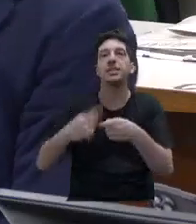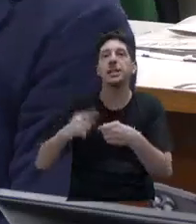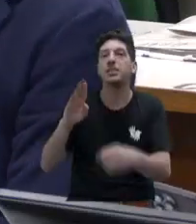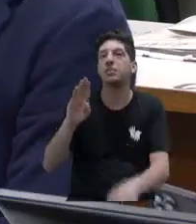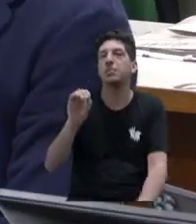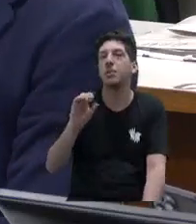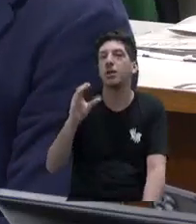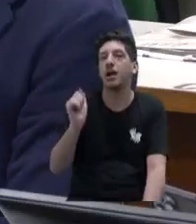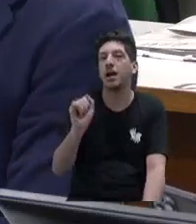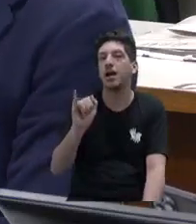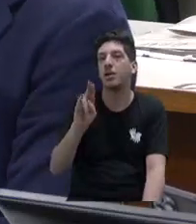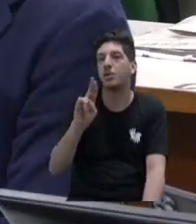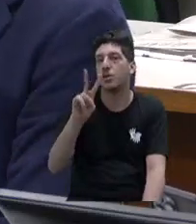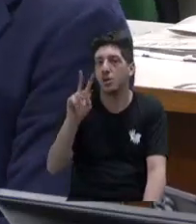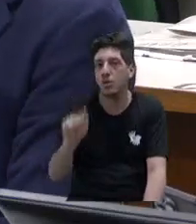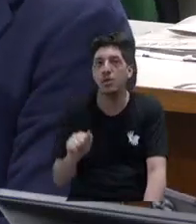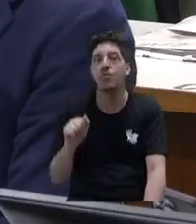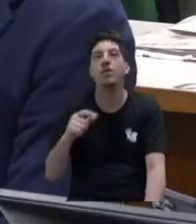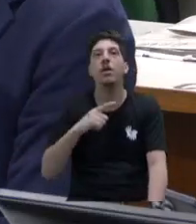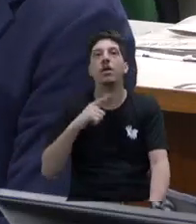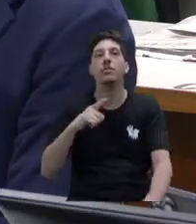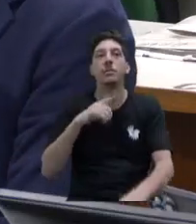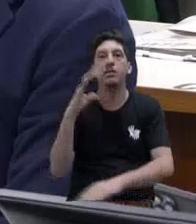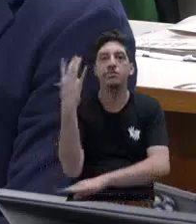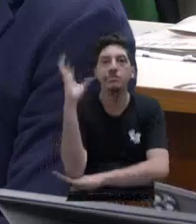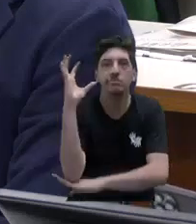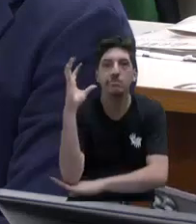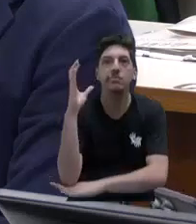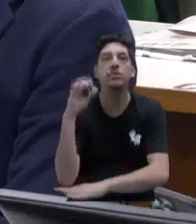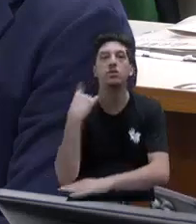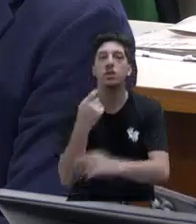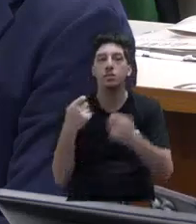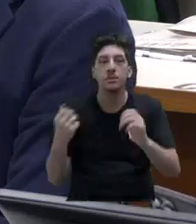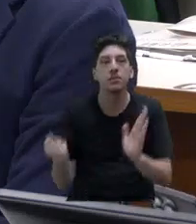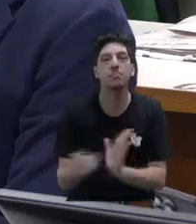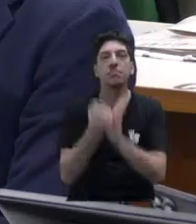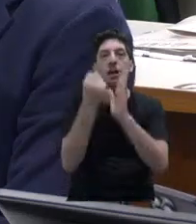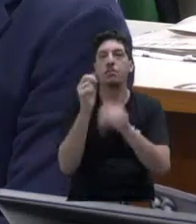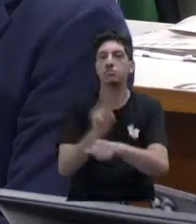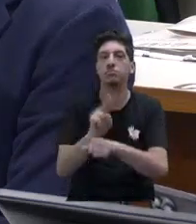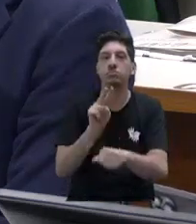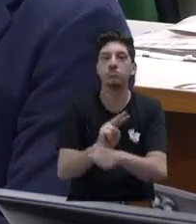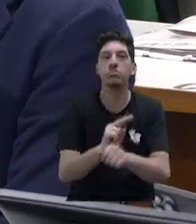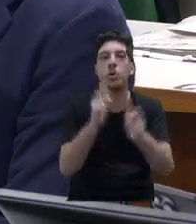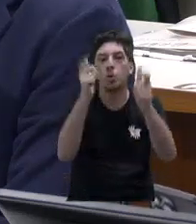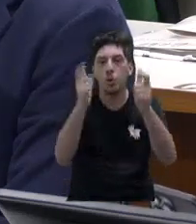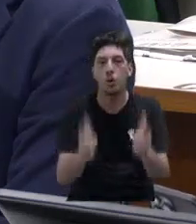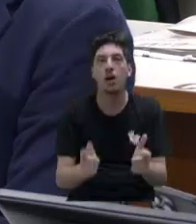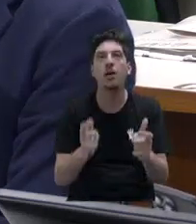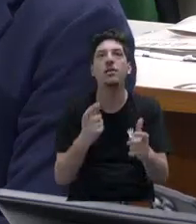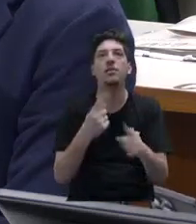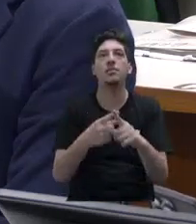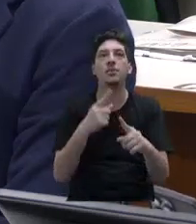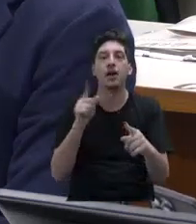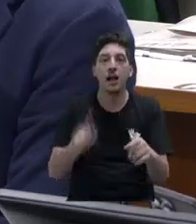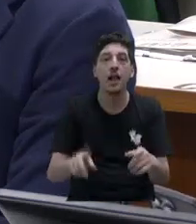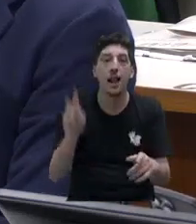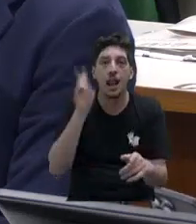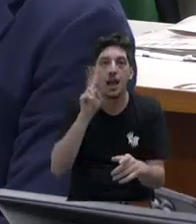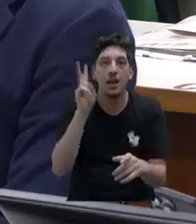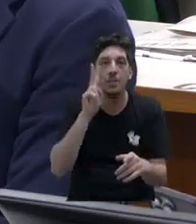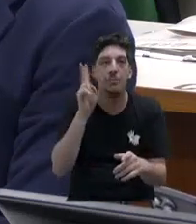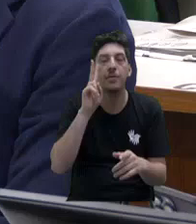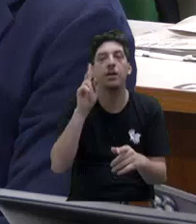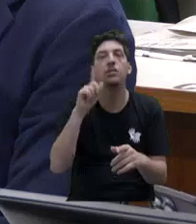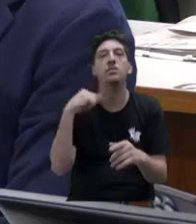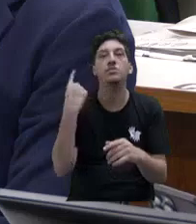com tronco lá no meio do pátio. A gente precisa tombar e preservar esses espaços, porque a memória